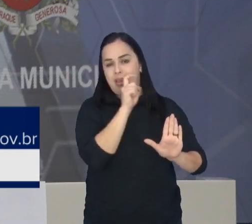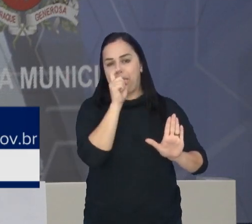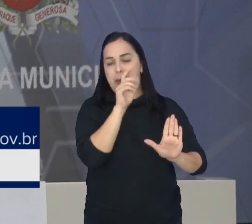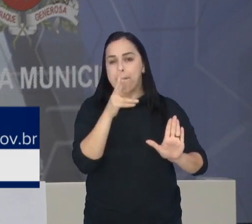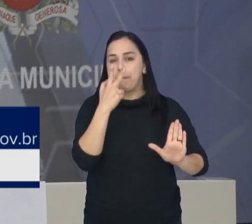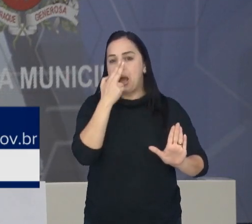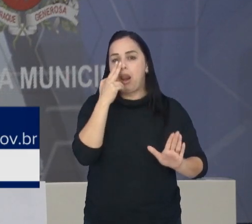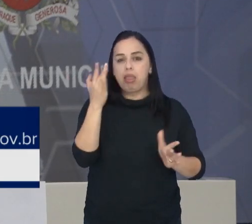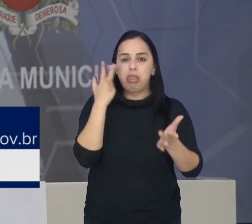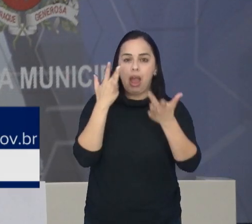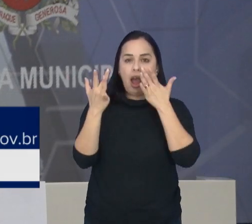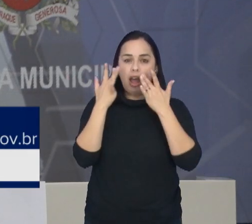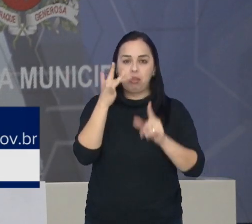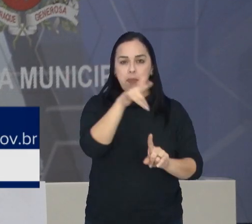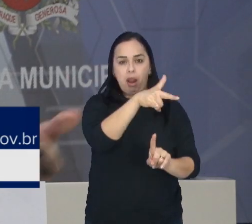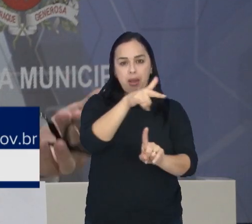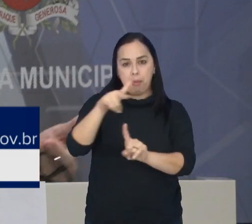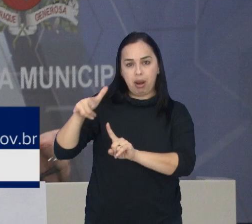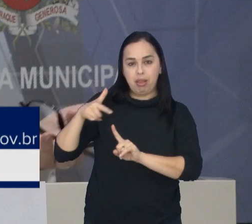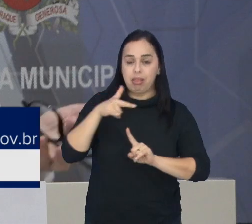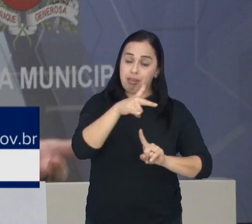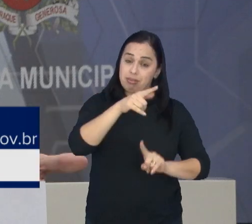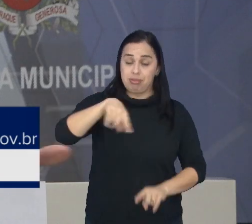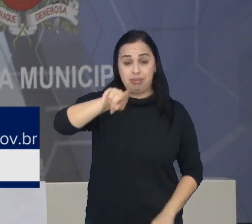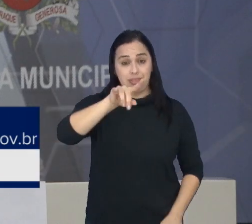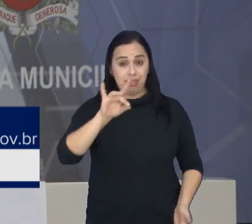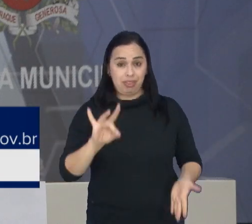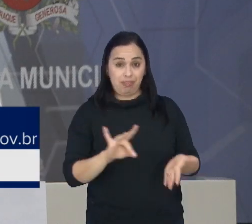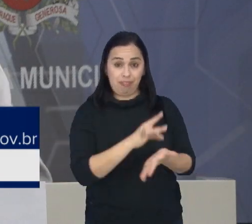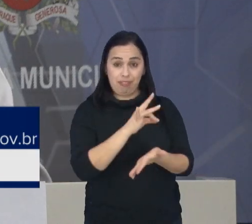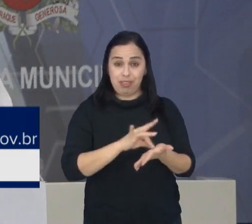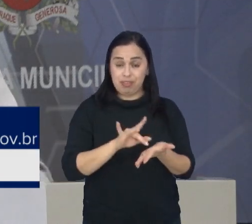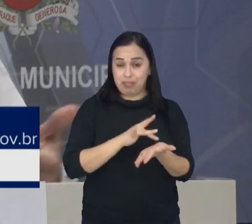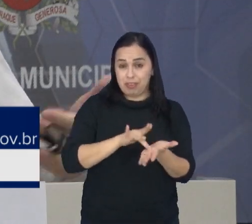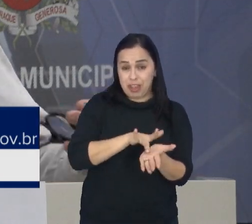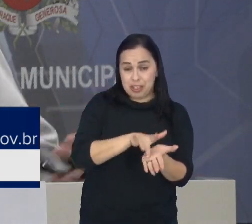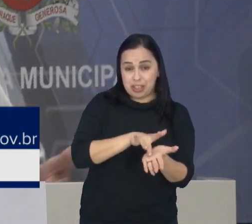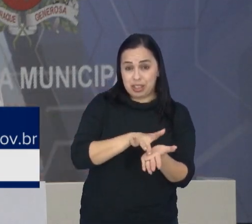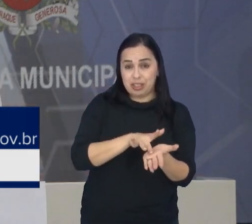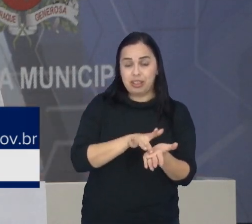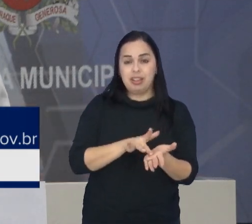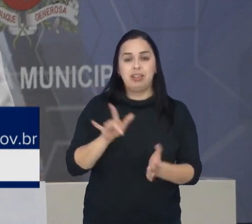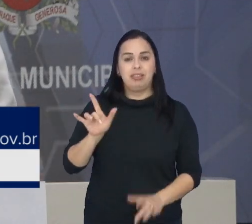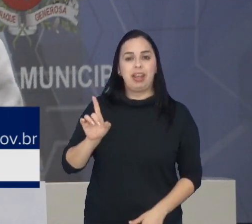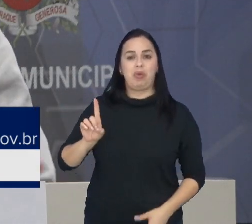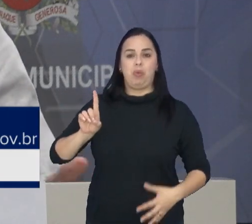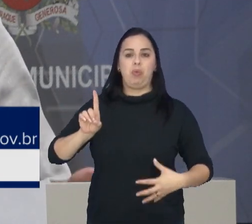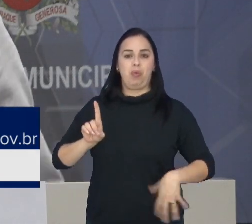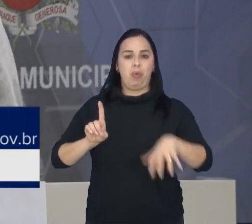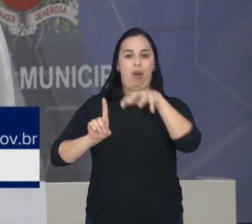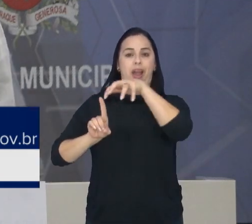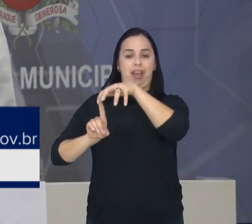teatro para enganar todo mundo. Em que se tem um rei e que tem os vassalos, né? Todos